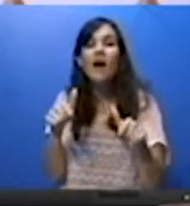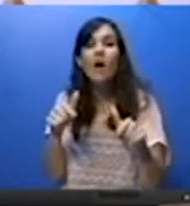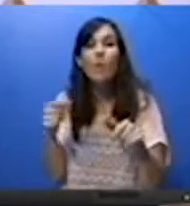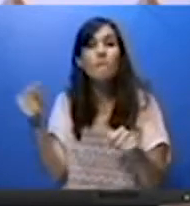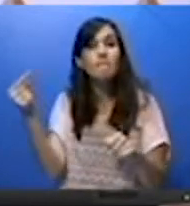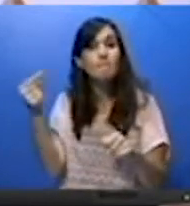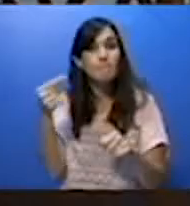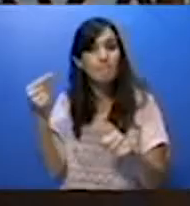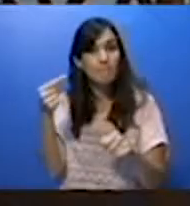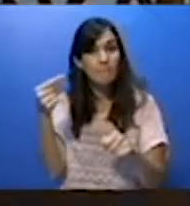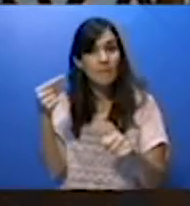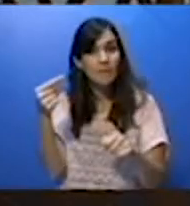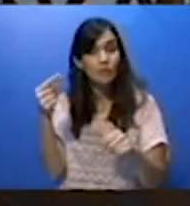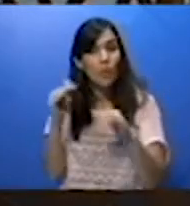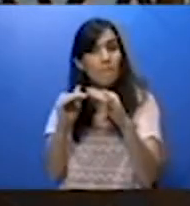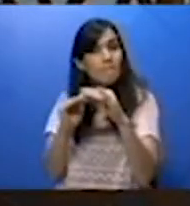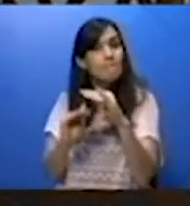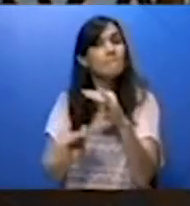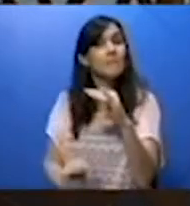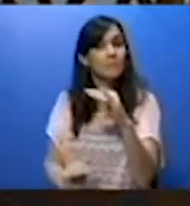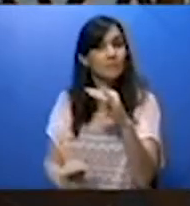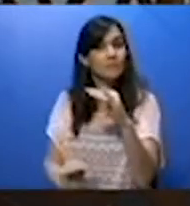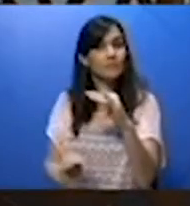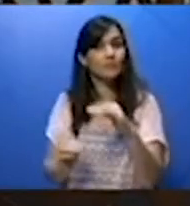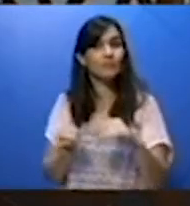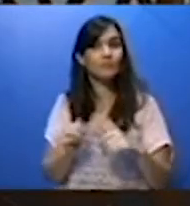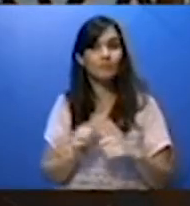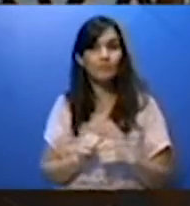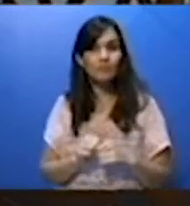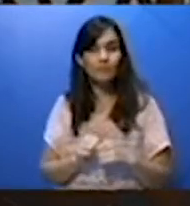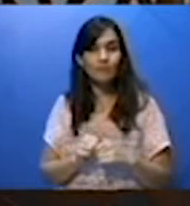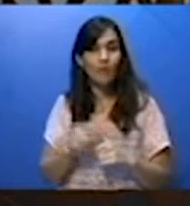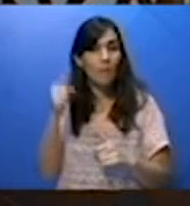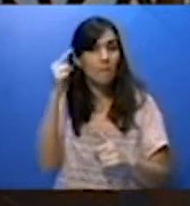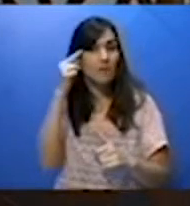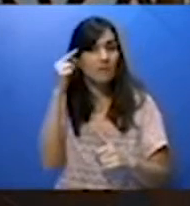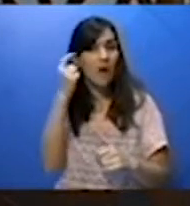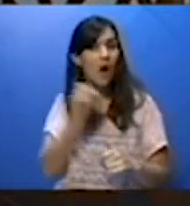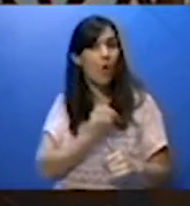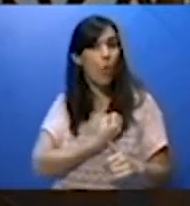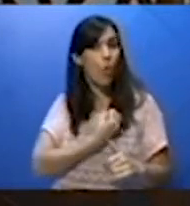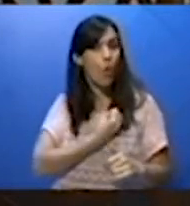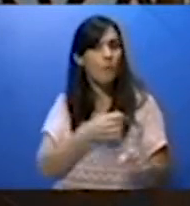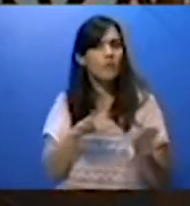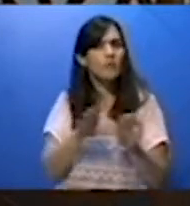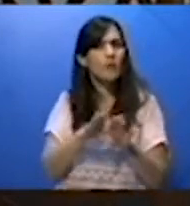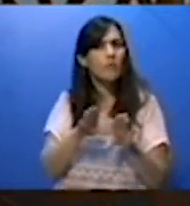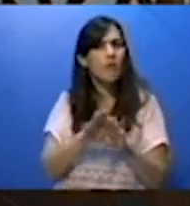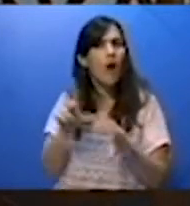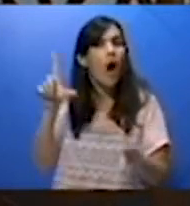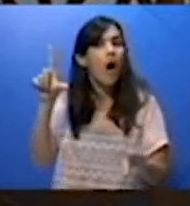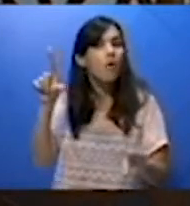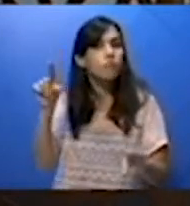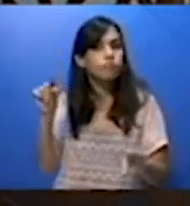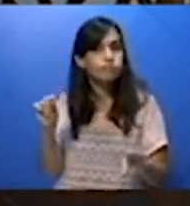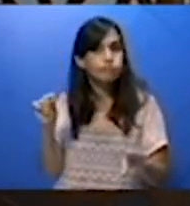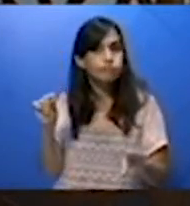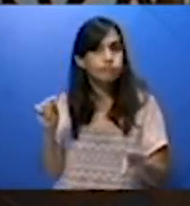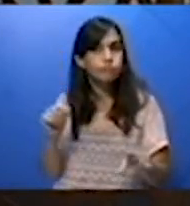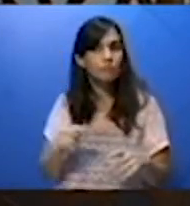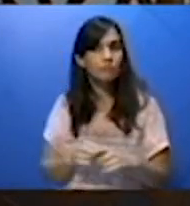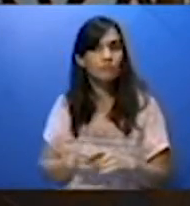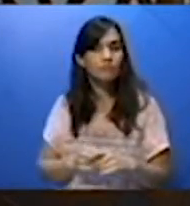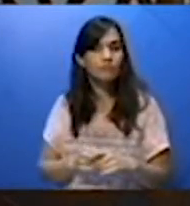então eu tenho que pensar como o número vai de mim no ir tá eu sempre faço essas